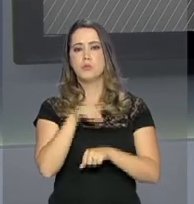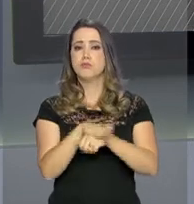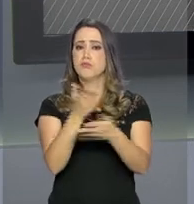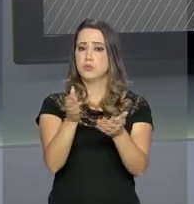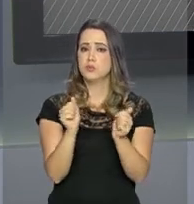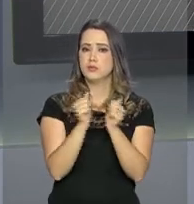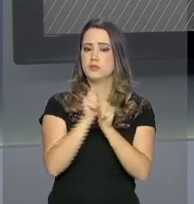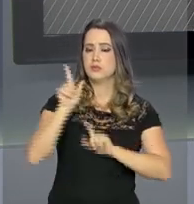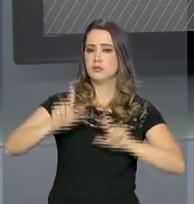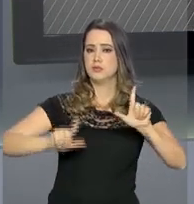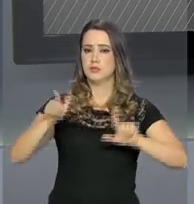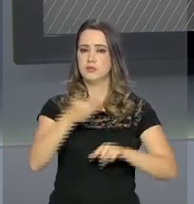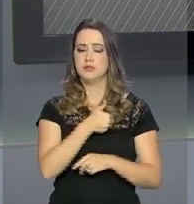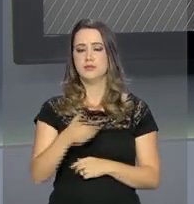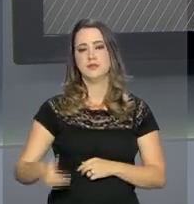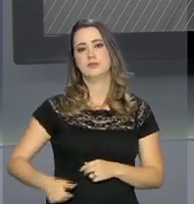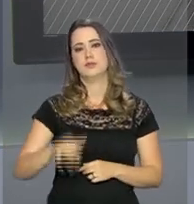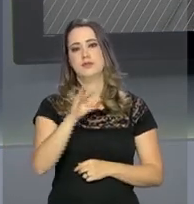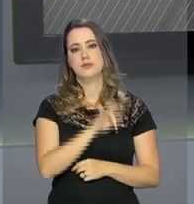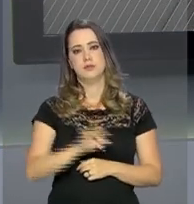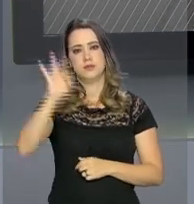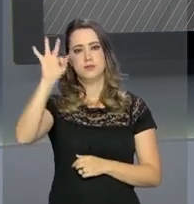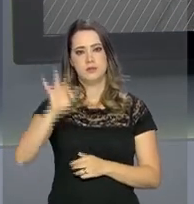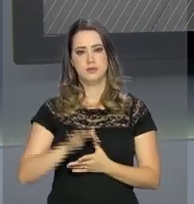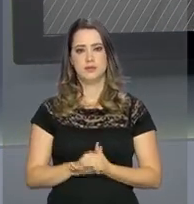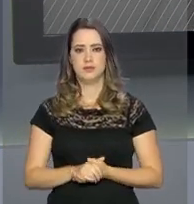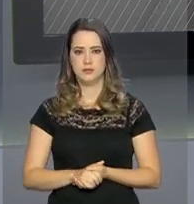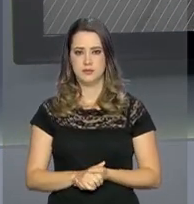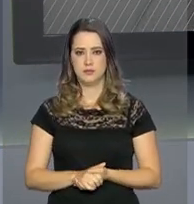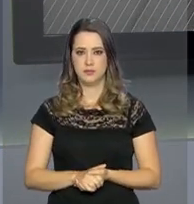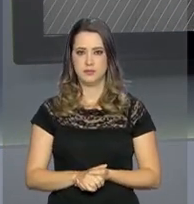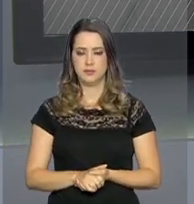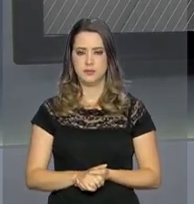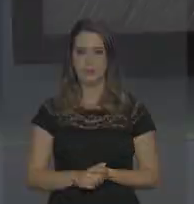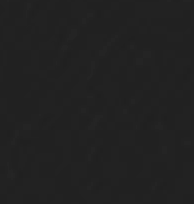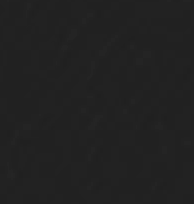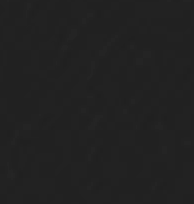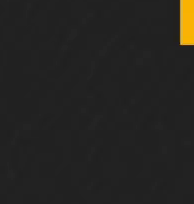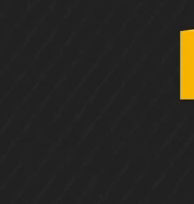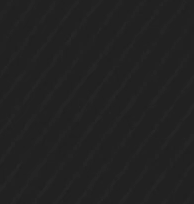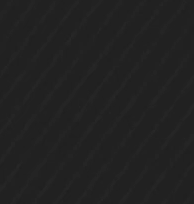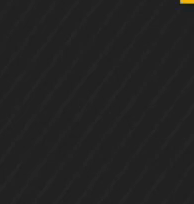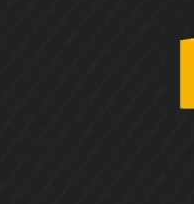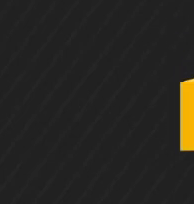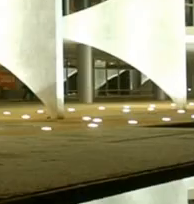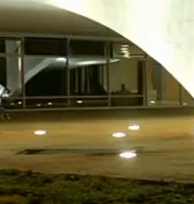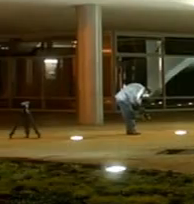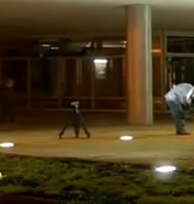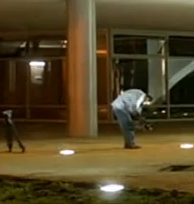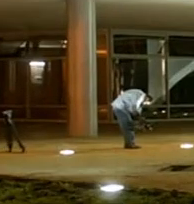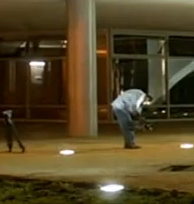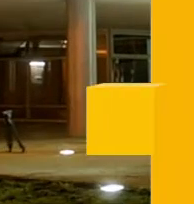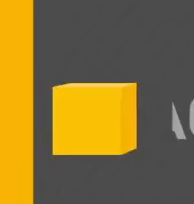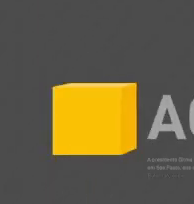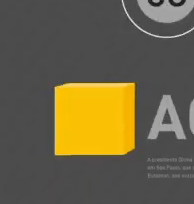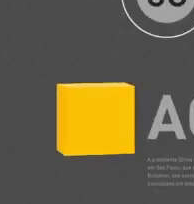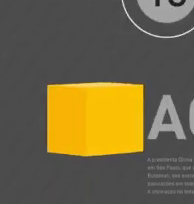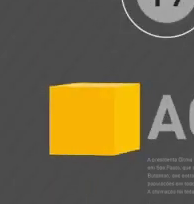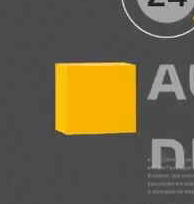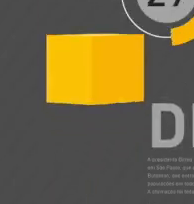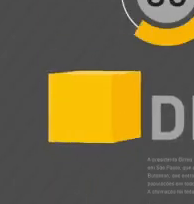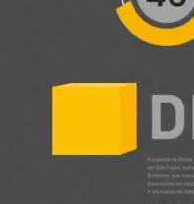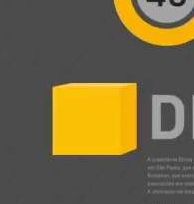noite para você e continue com a gente aqui na NBR, a TV do Governo Federal.